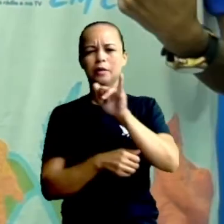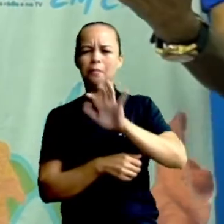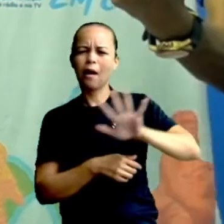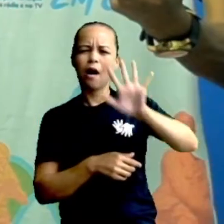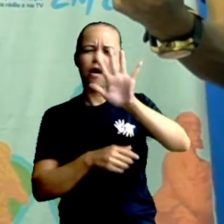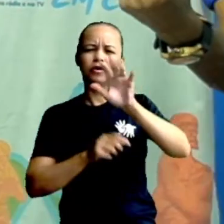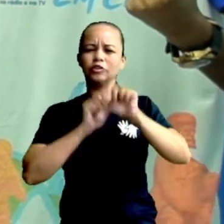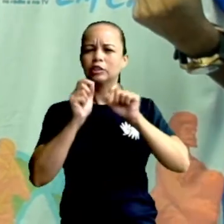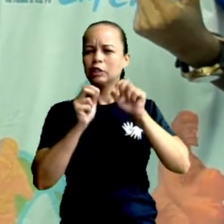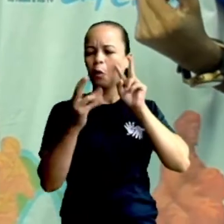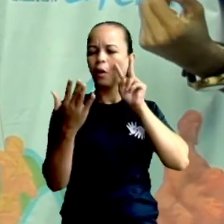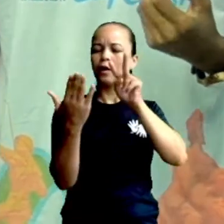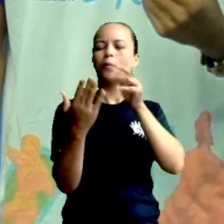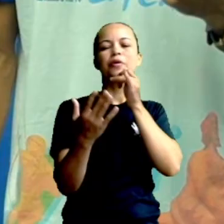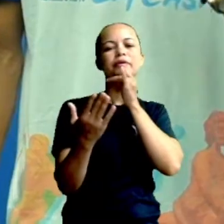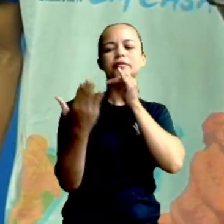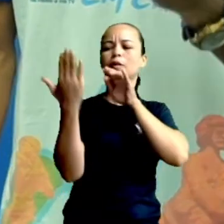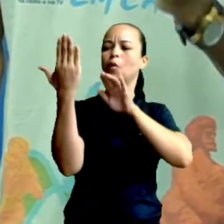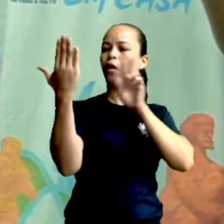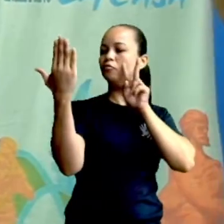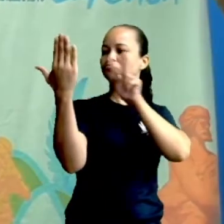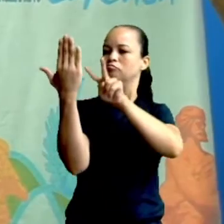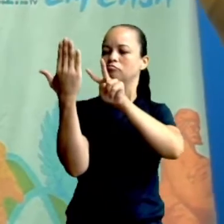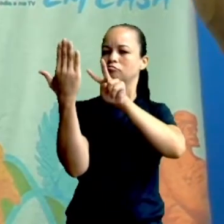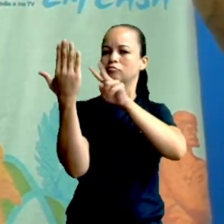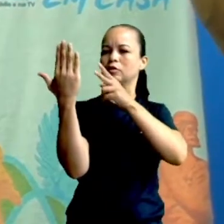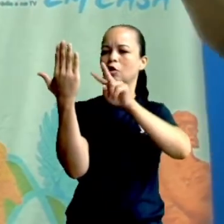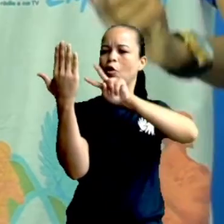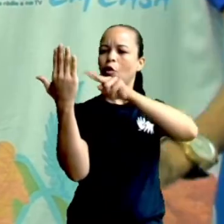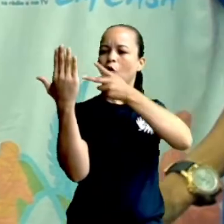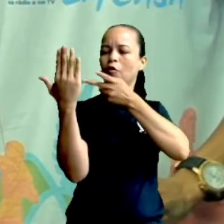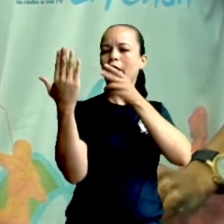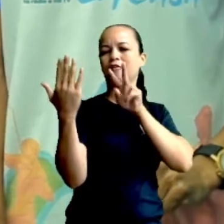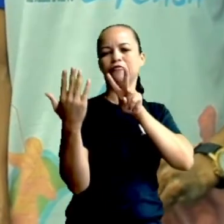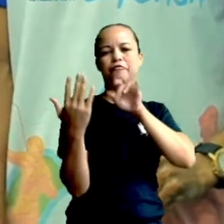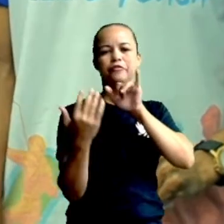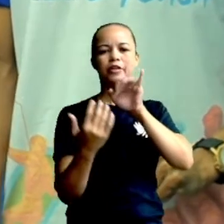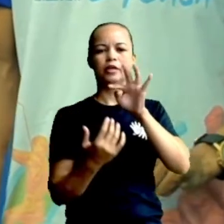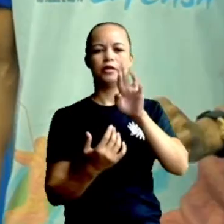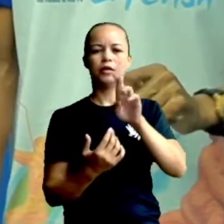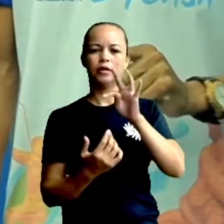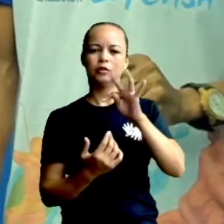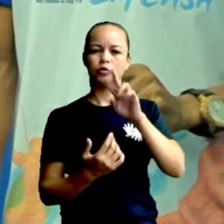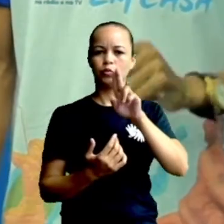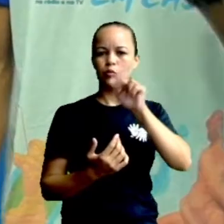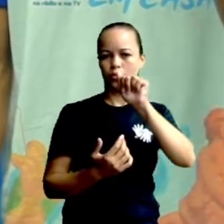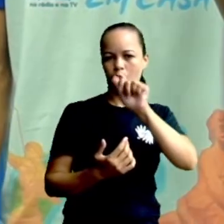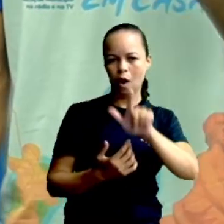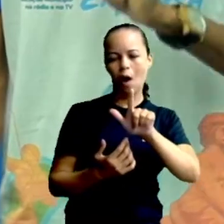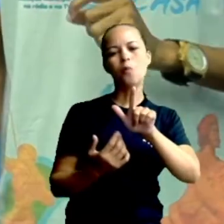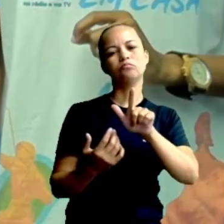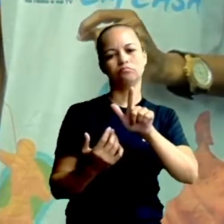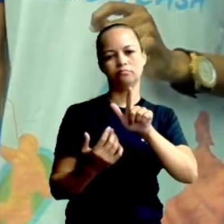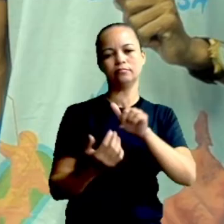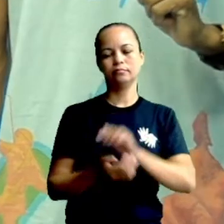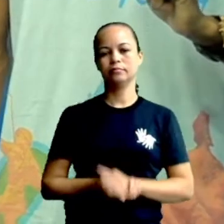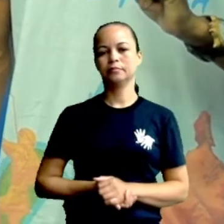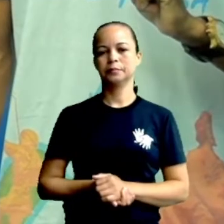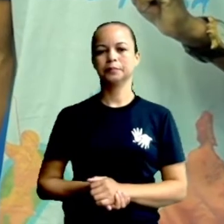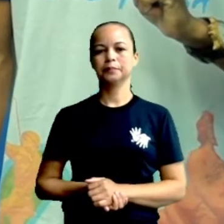seu reflexo no espelho, é uma imagem virtual. Professor, é uma imagem